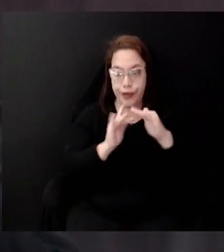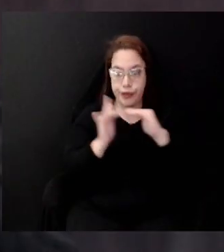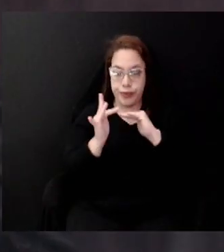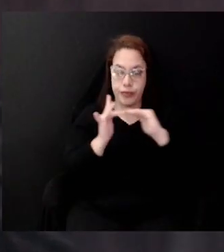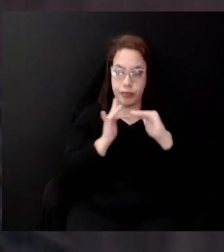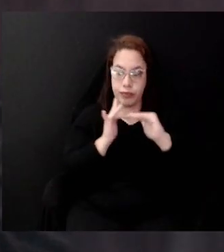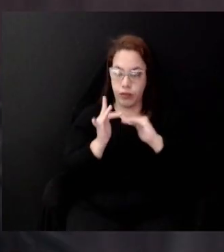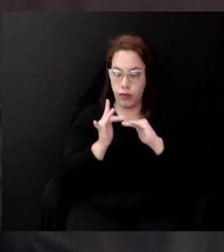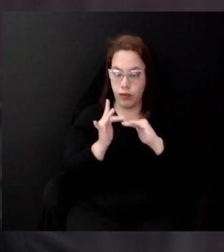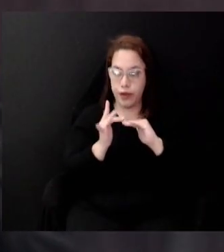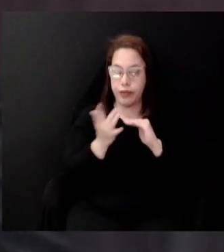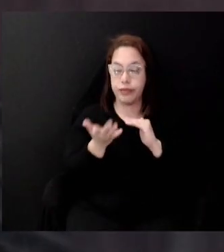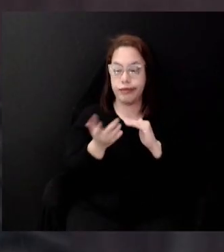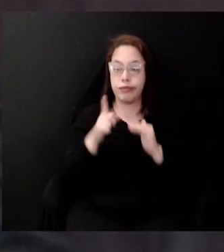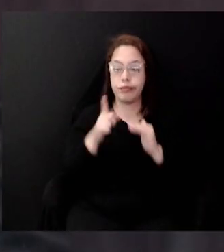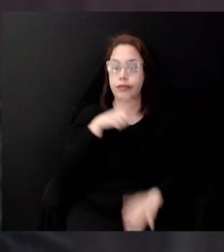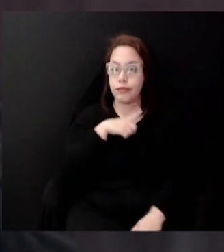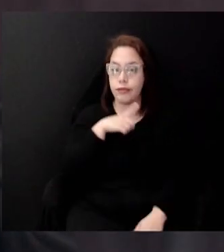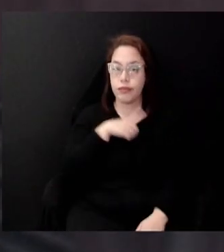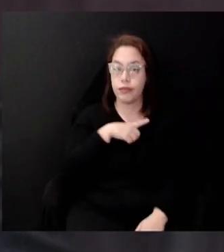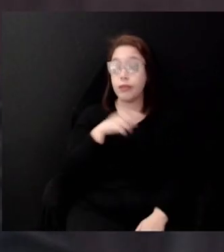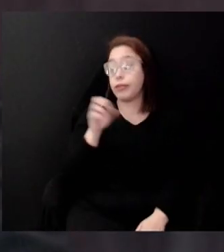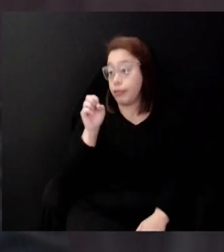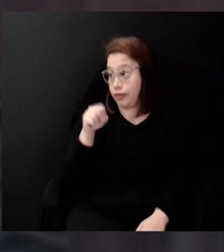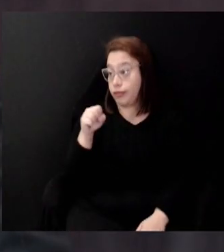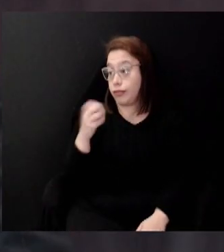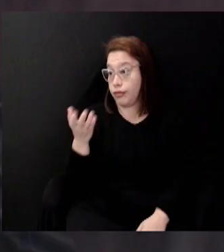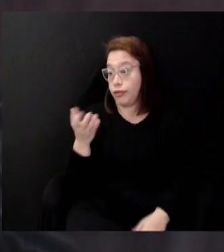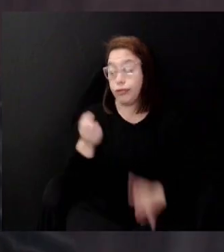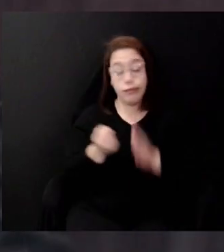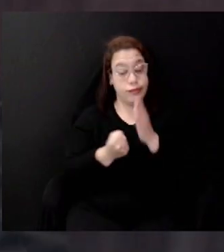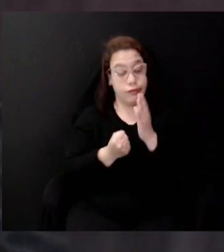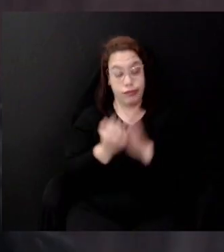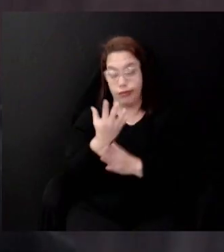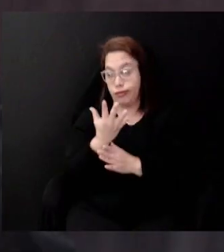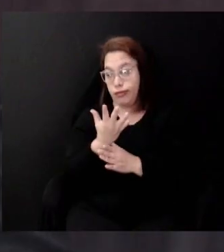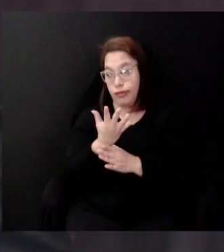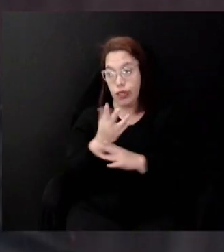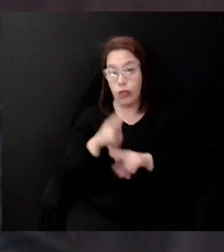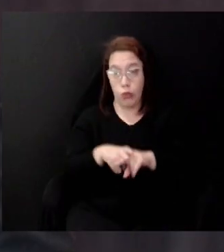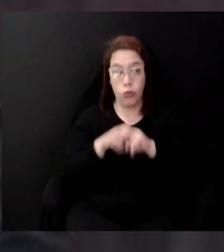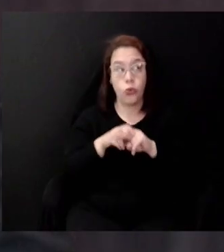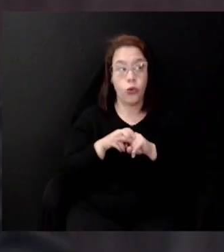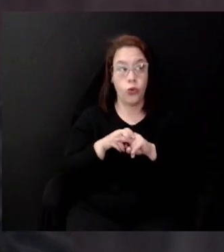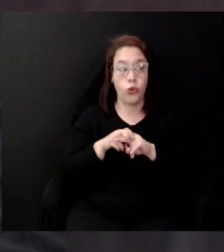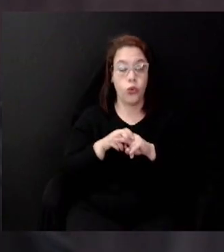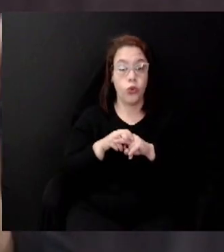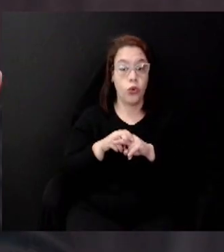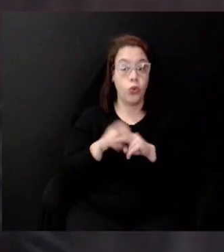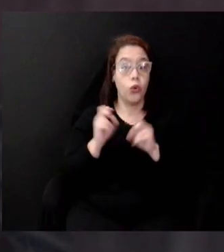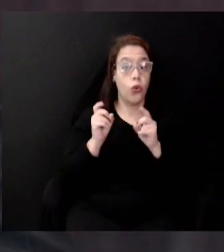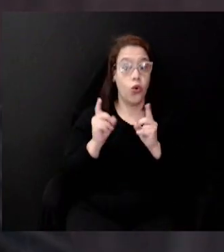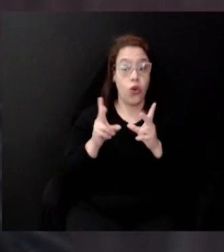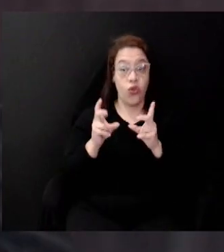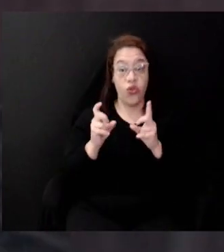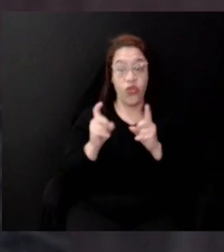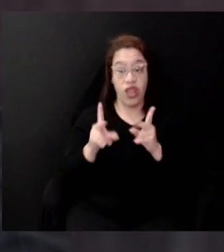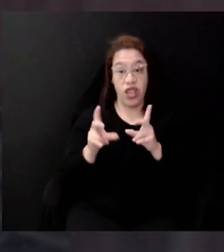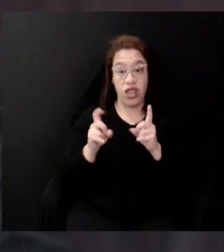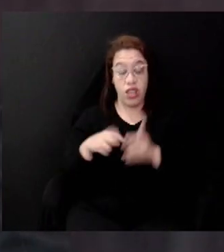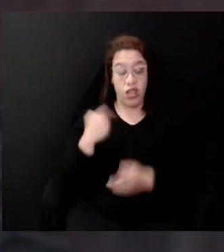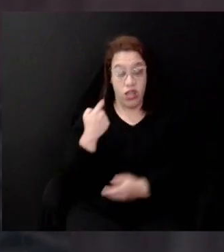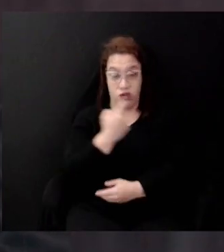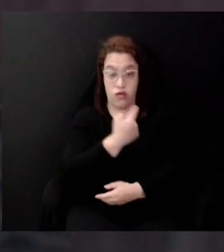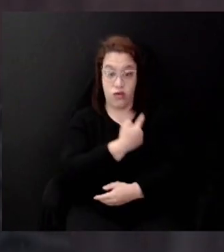elas existem para isso, né? Elas foram criadas para isso e vendem isso, e nós somos o